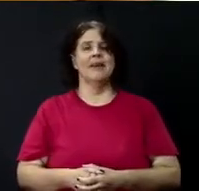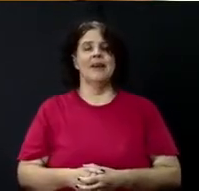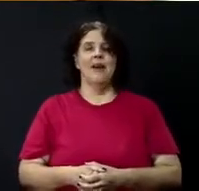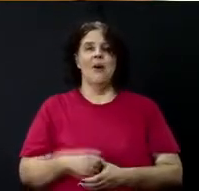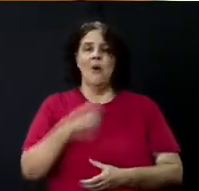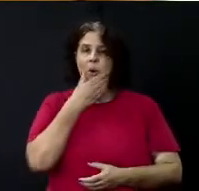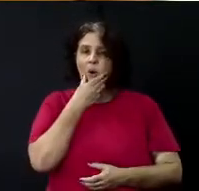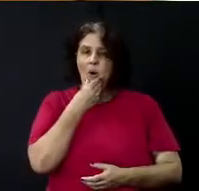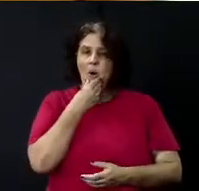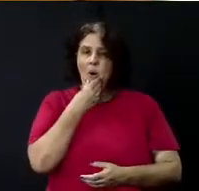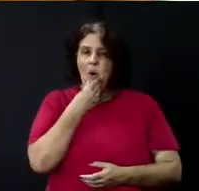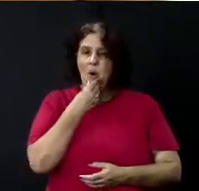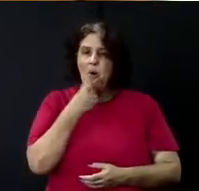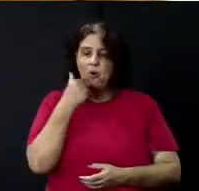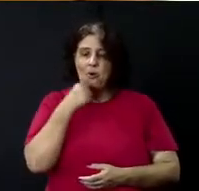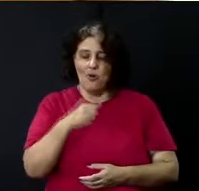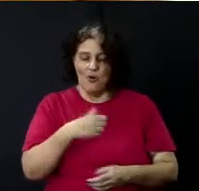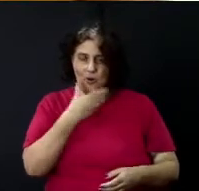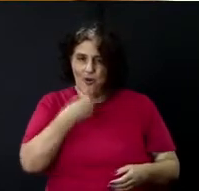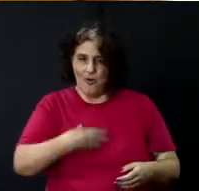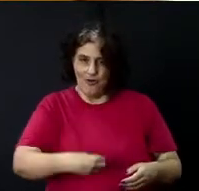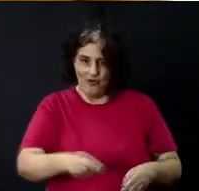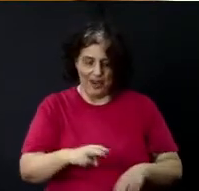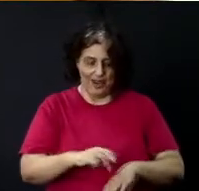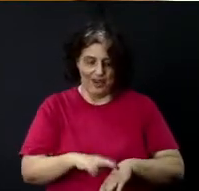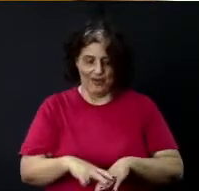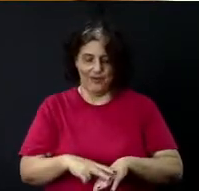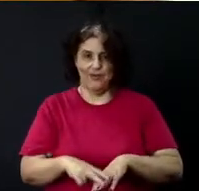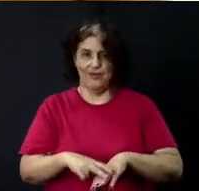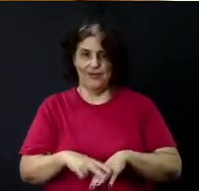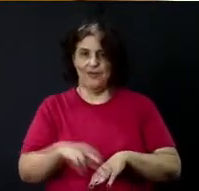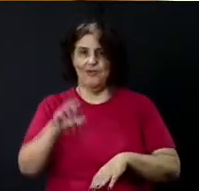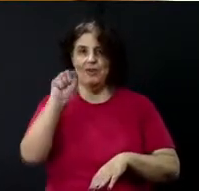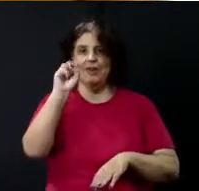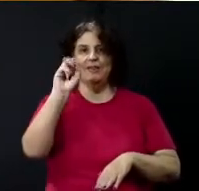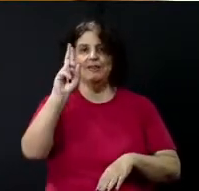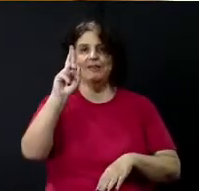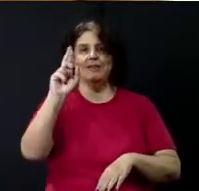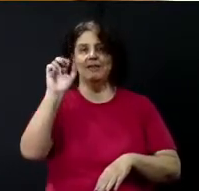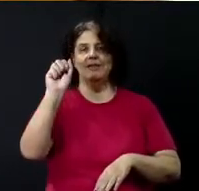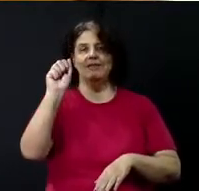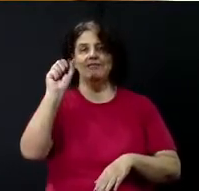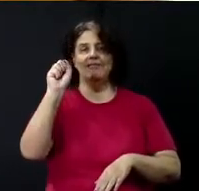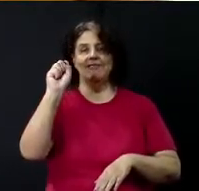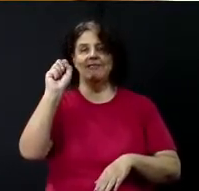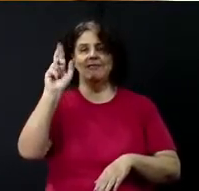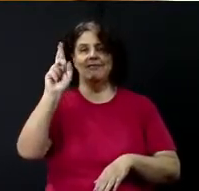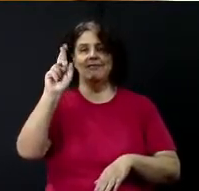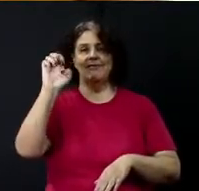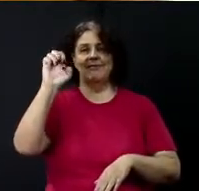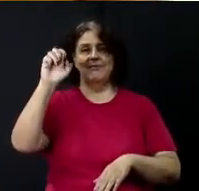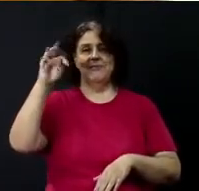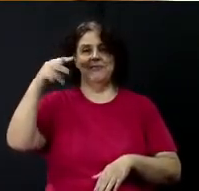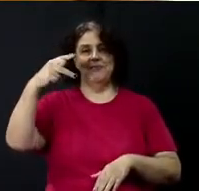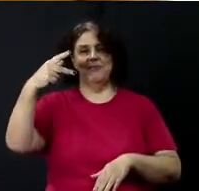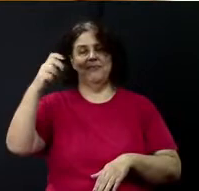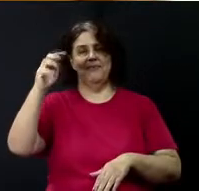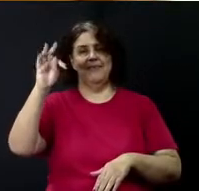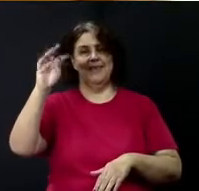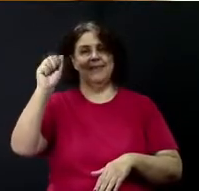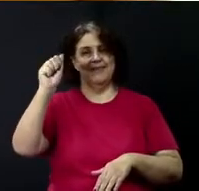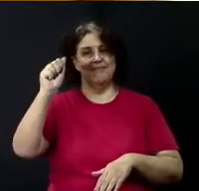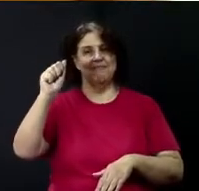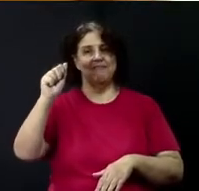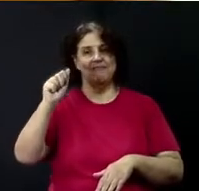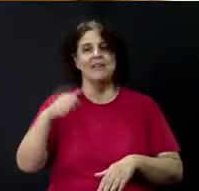de Sarepta, de 1 de Reis 17, foi ressuscitado? O filho da Sunamita,